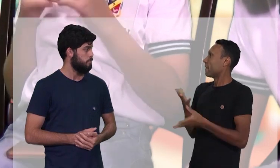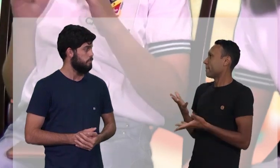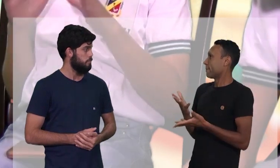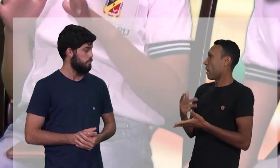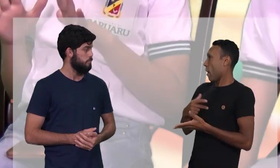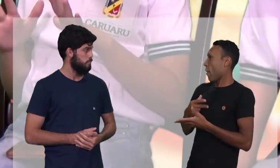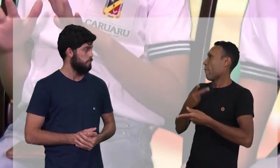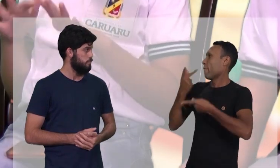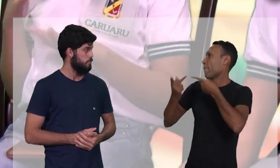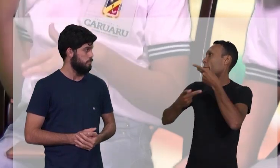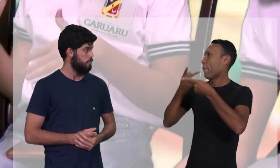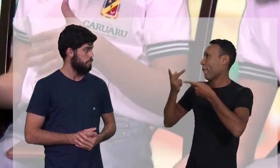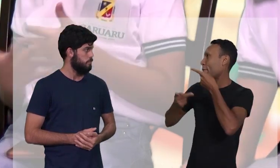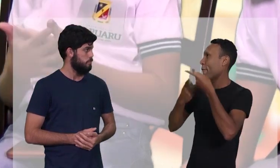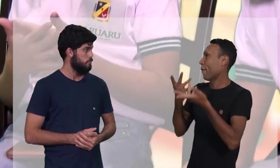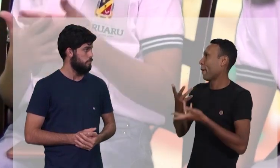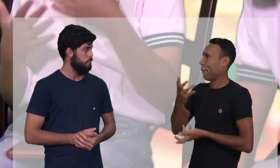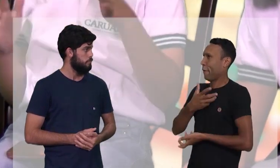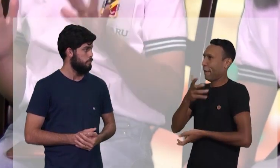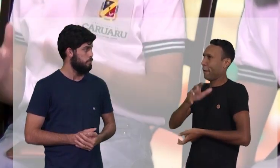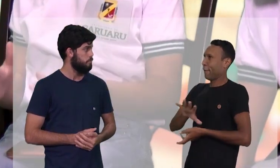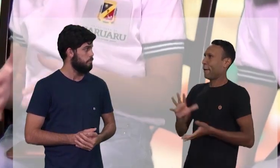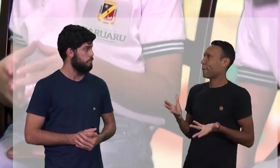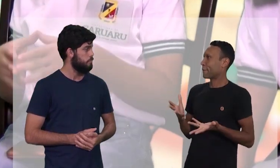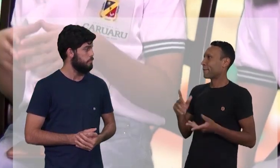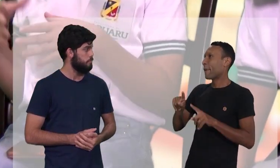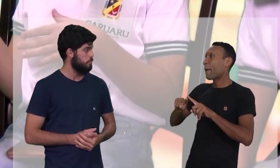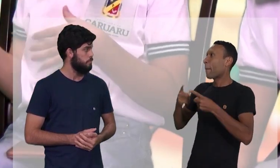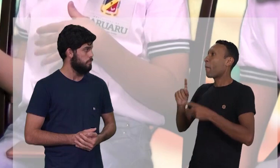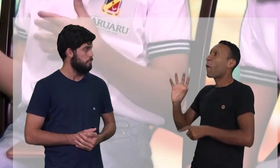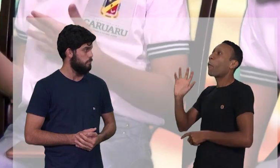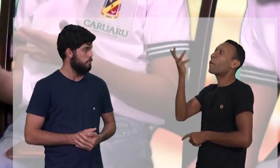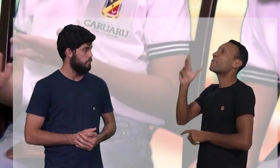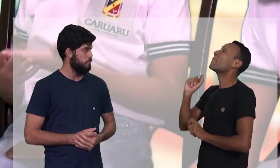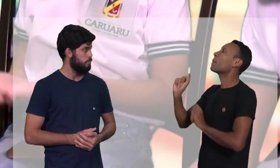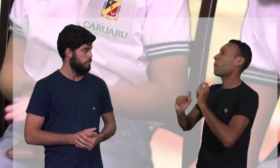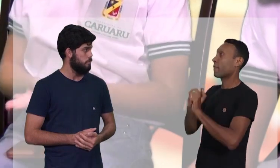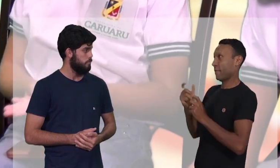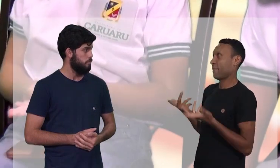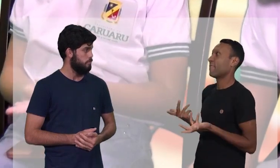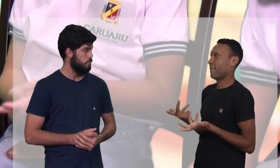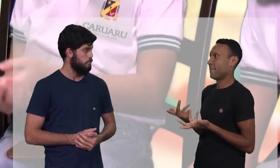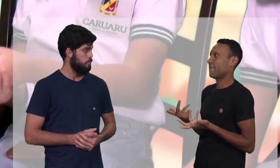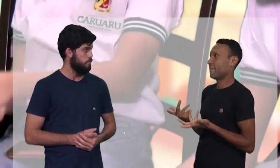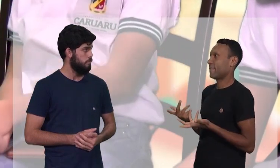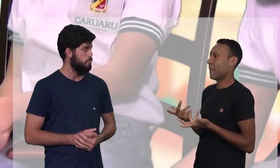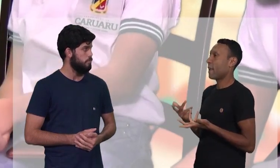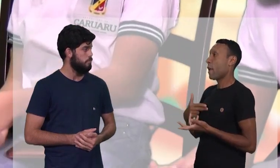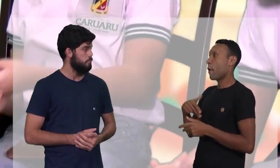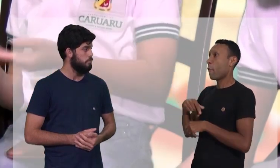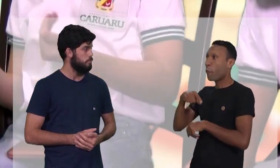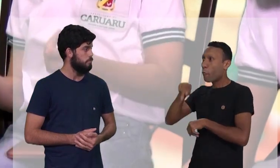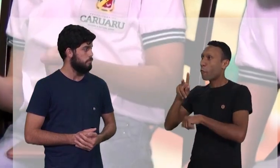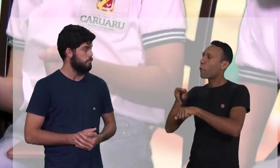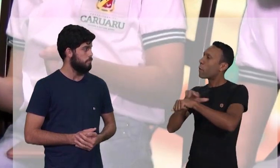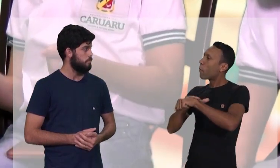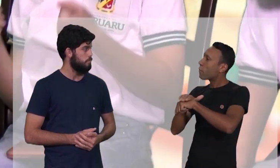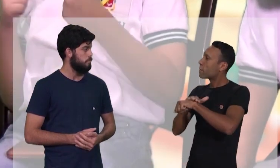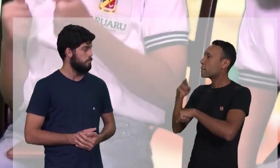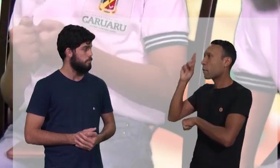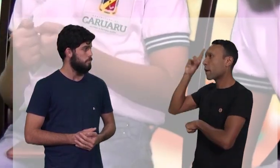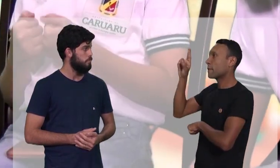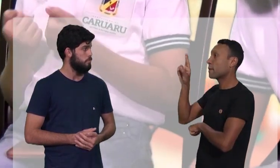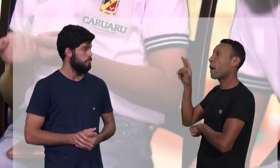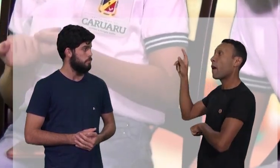vou falar eu não vou falar quem é, eu não vou citar nomes, mas eu tive um problema lá na escola, eu falei com a diretora. Ela